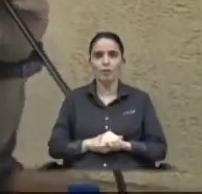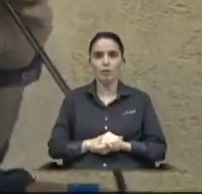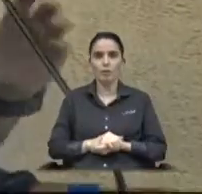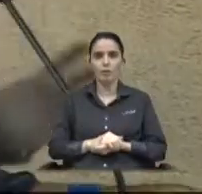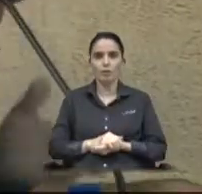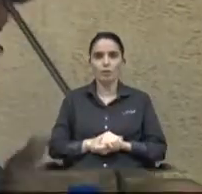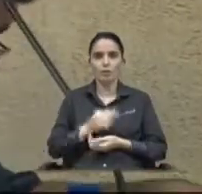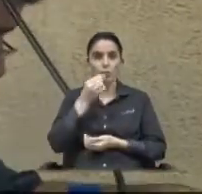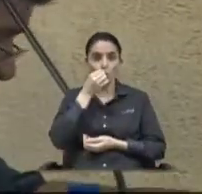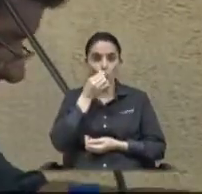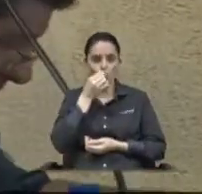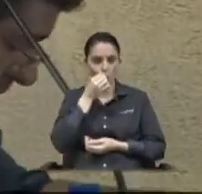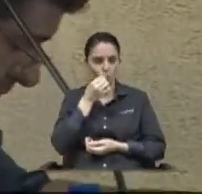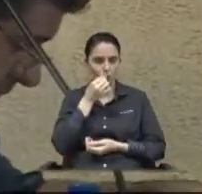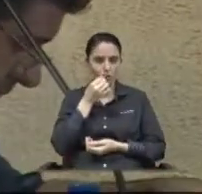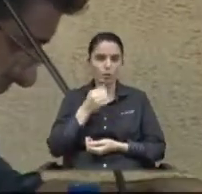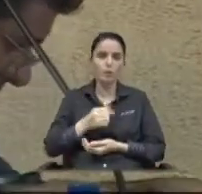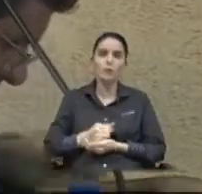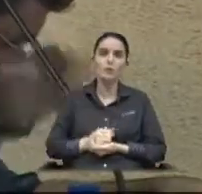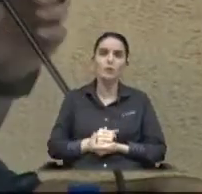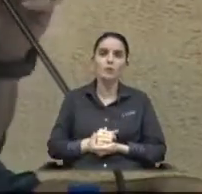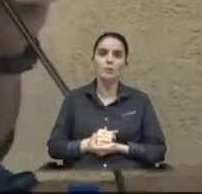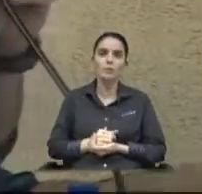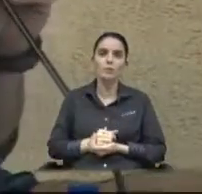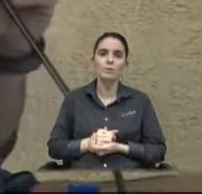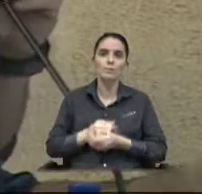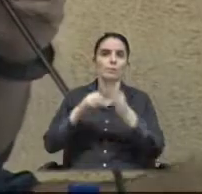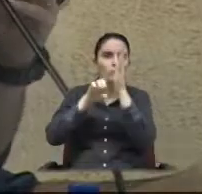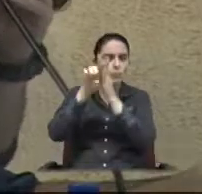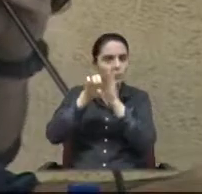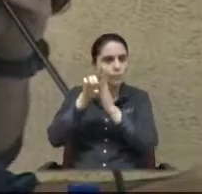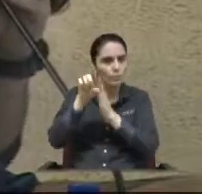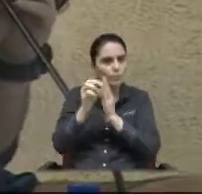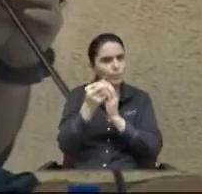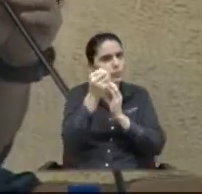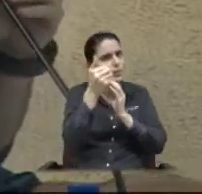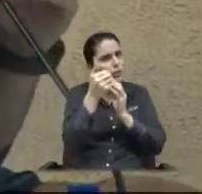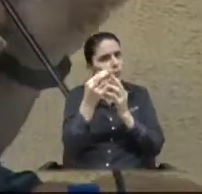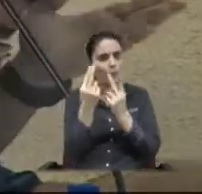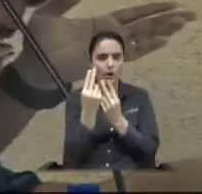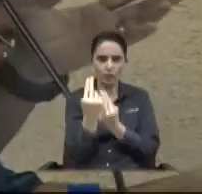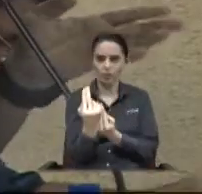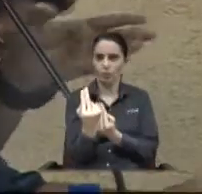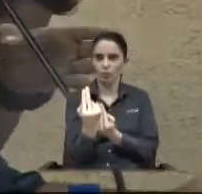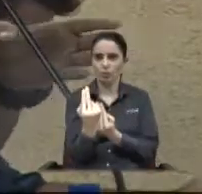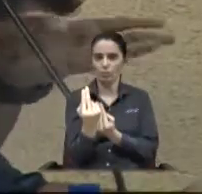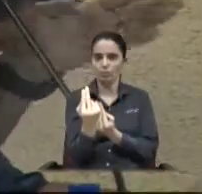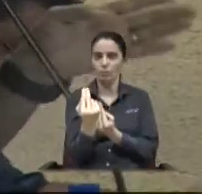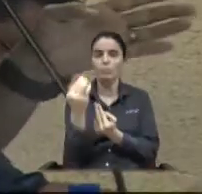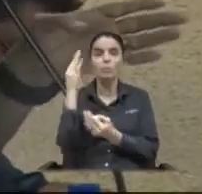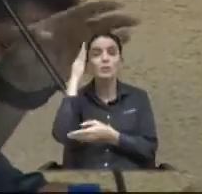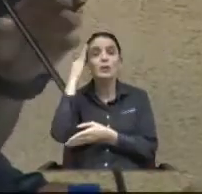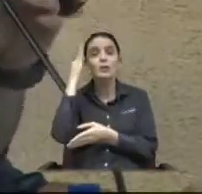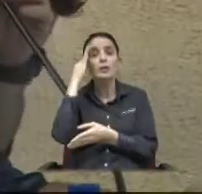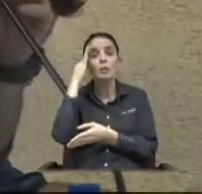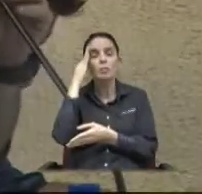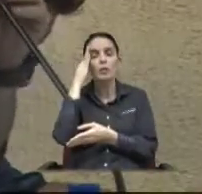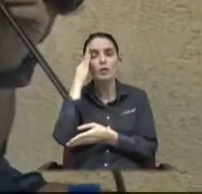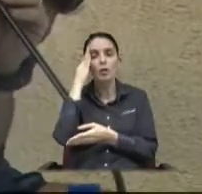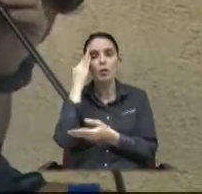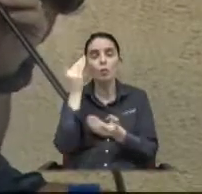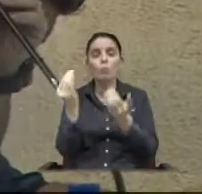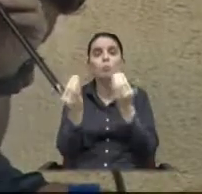um requerimento de parecido teor inclusive solicitei a rota dos bairros da qual eles fazem